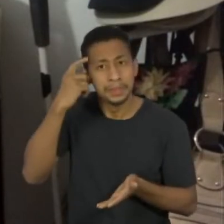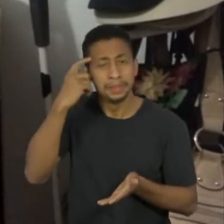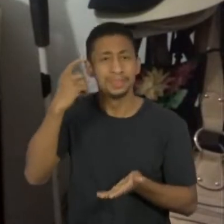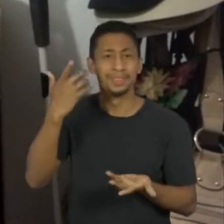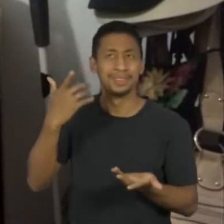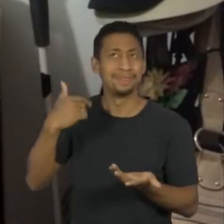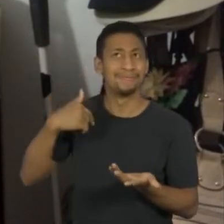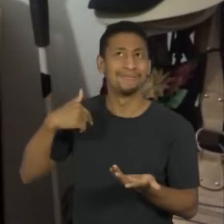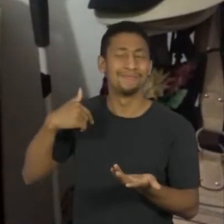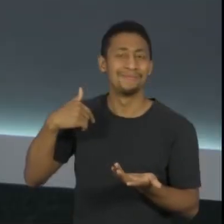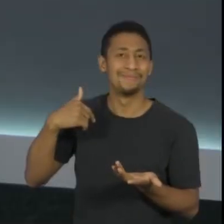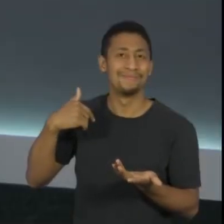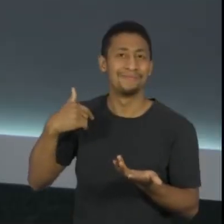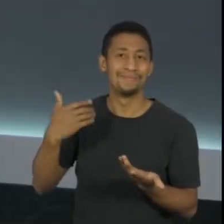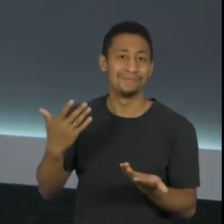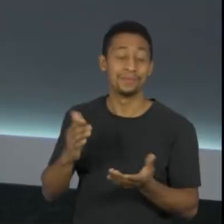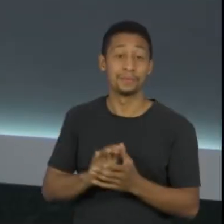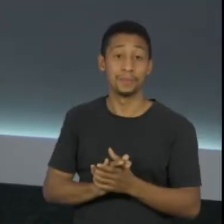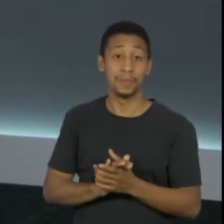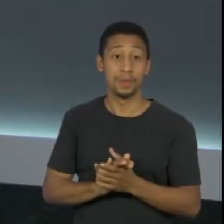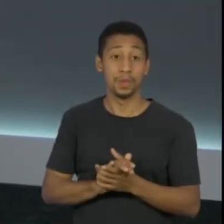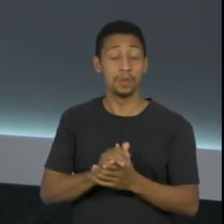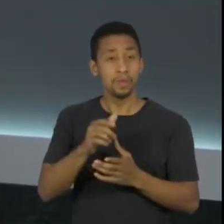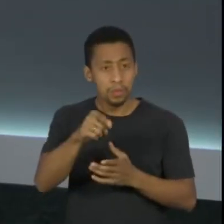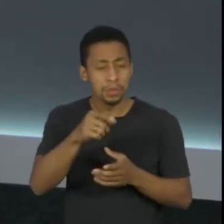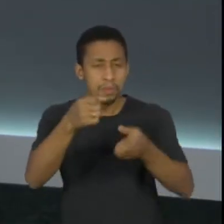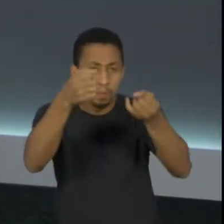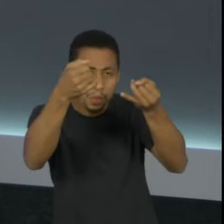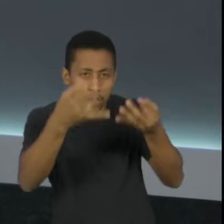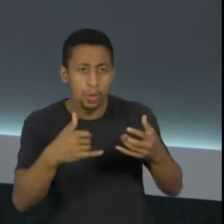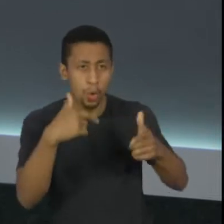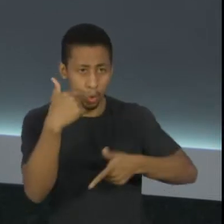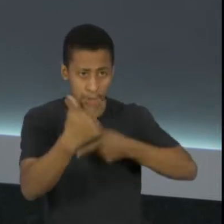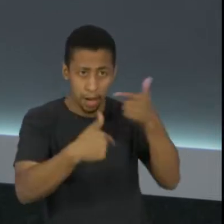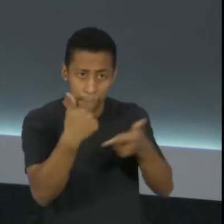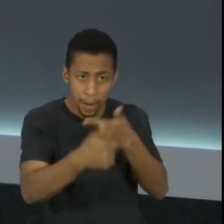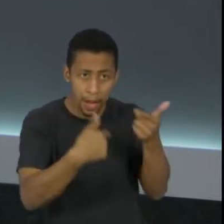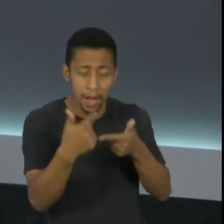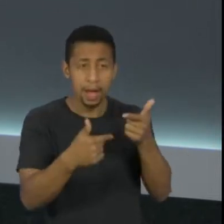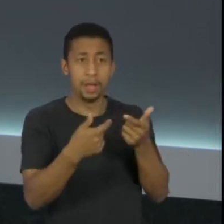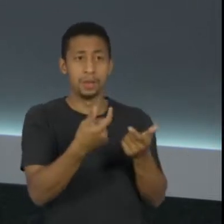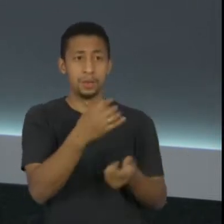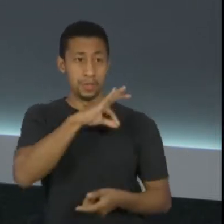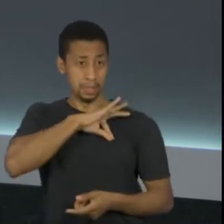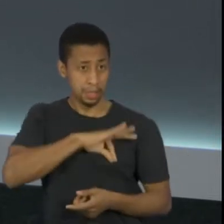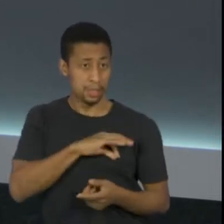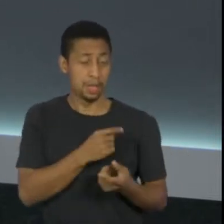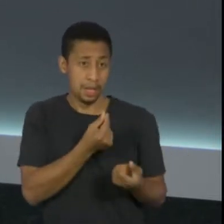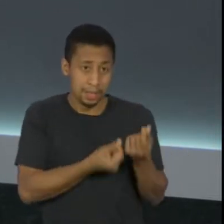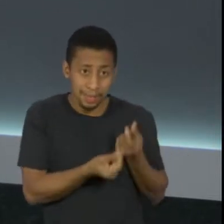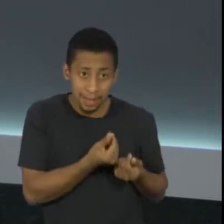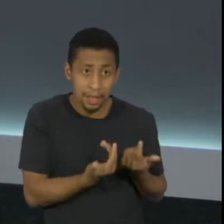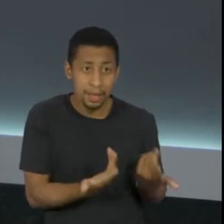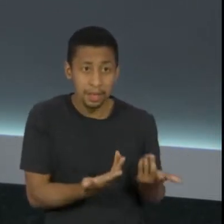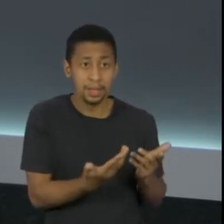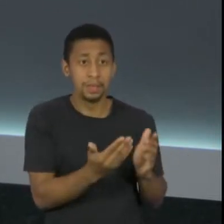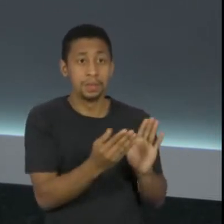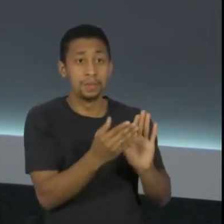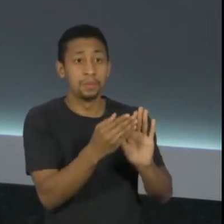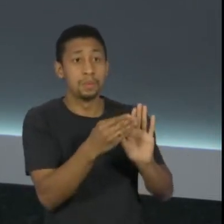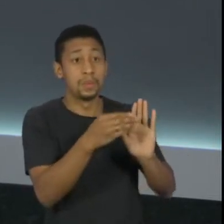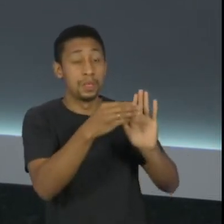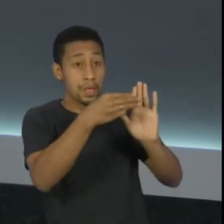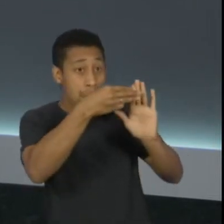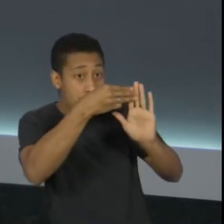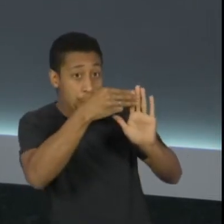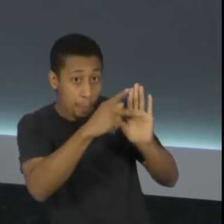pode evoluir. Você tocou num ponto em relação a trabalho e renda. A medida provisória do governo, que flexibiliza a jornada de trabalho e permite